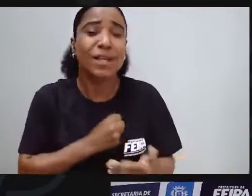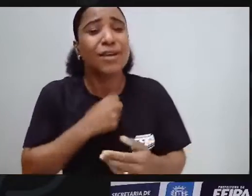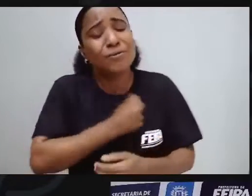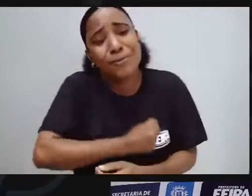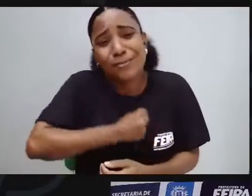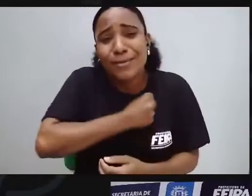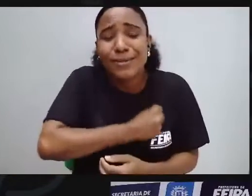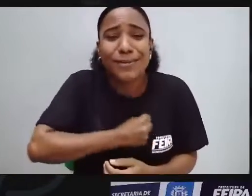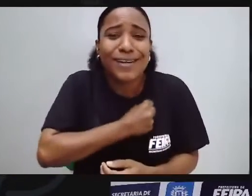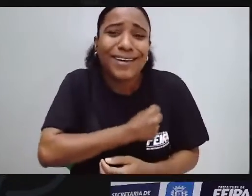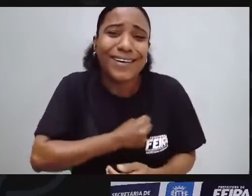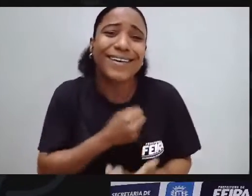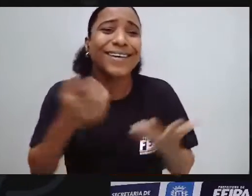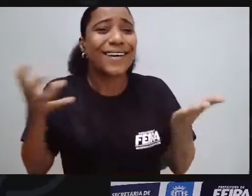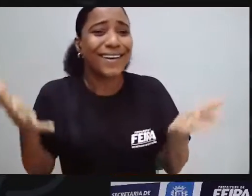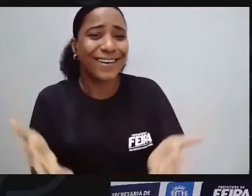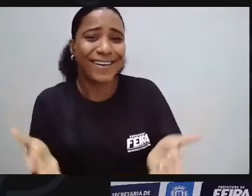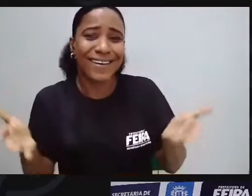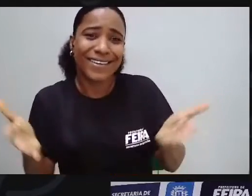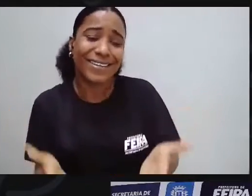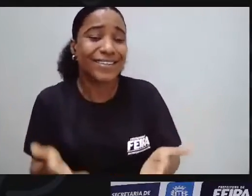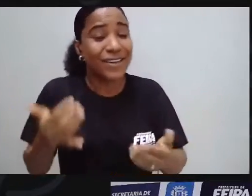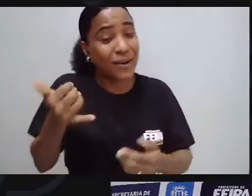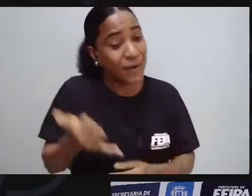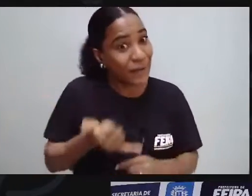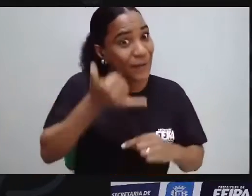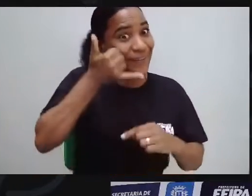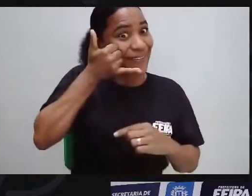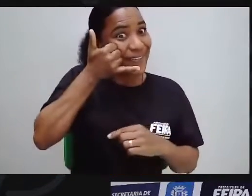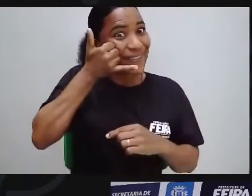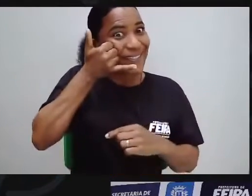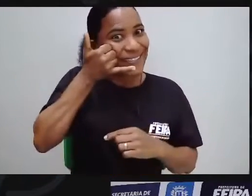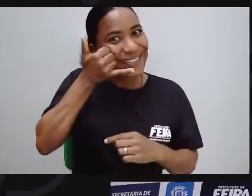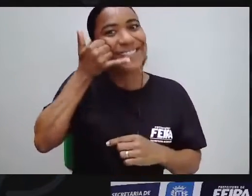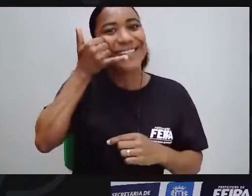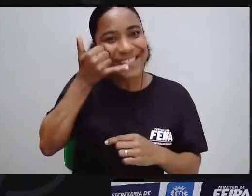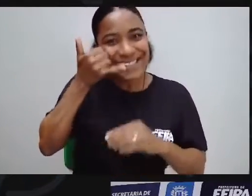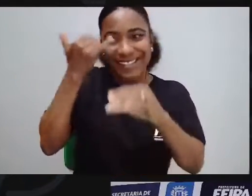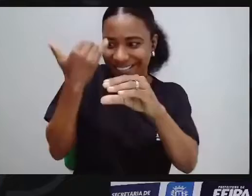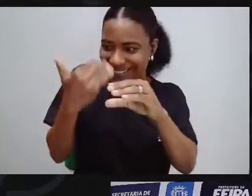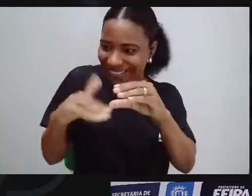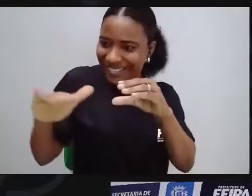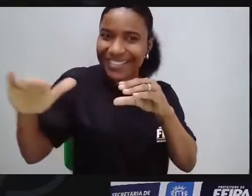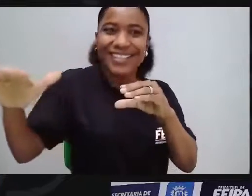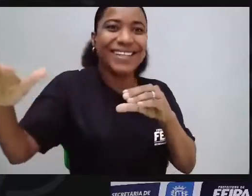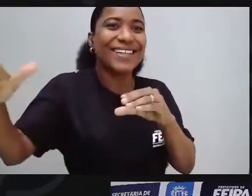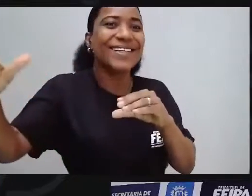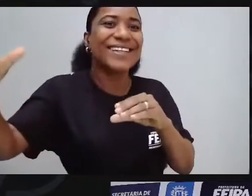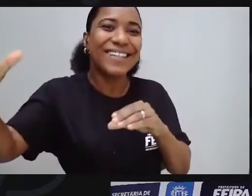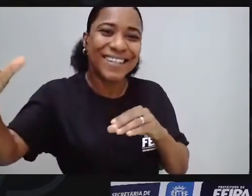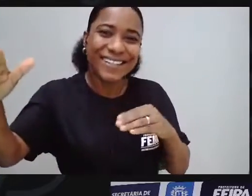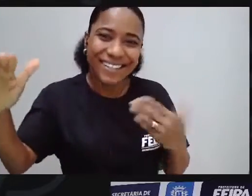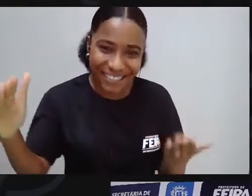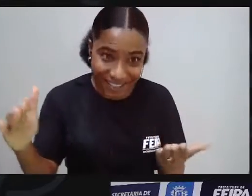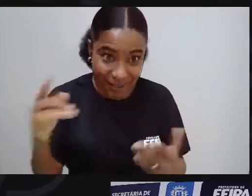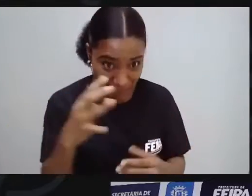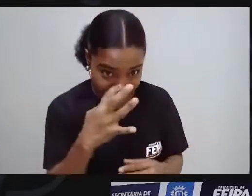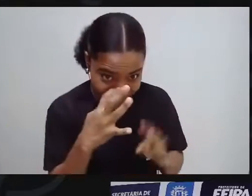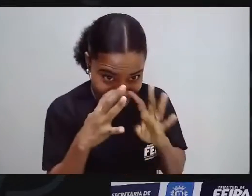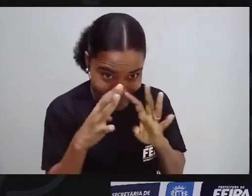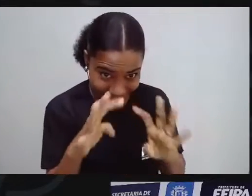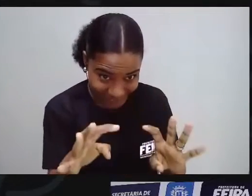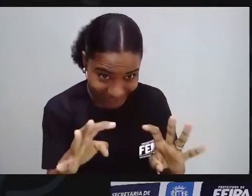e o ligar da rua mensagens viajar quantas